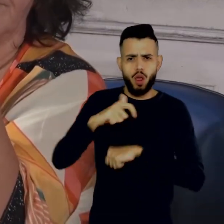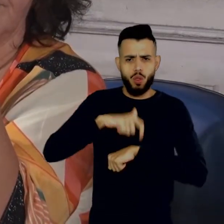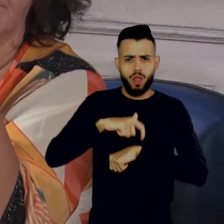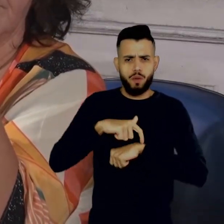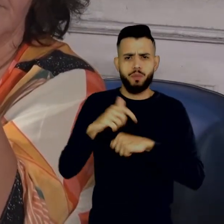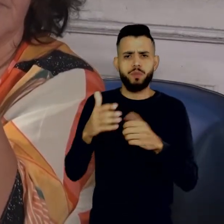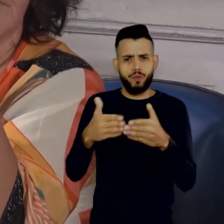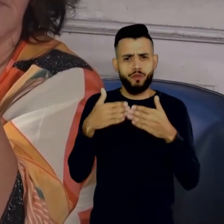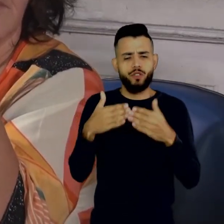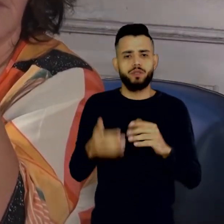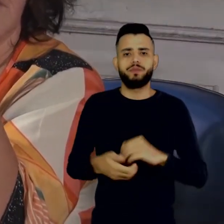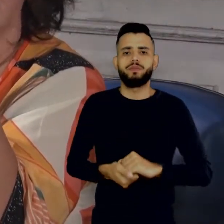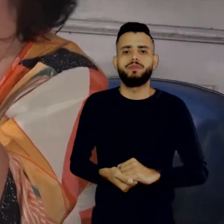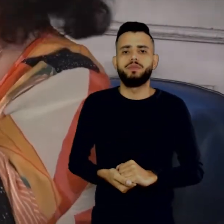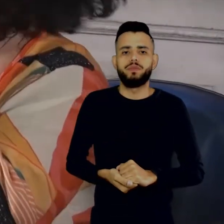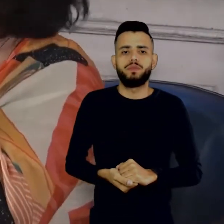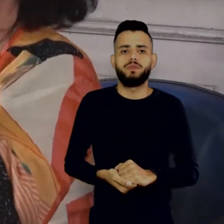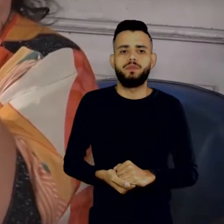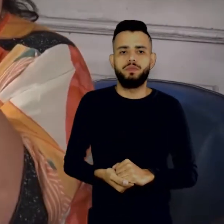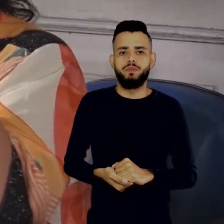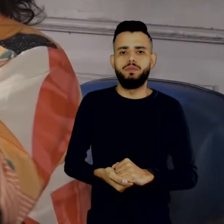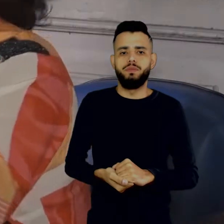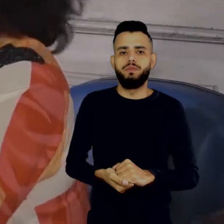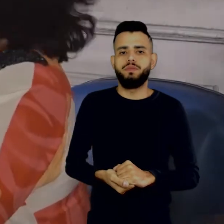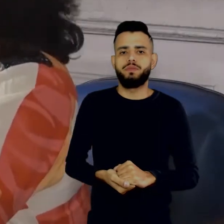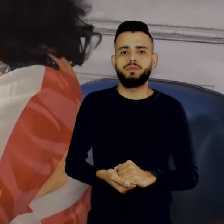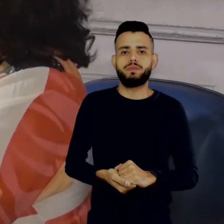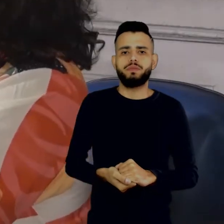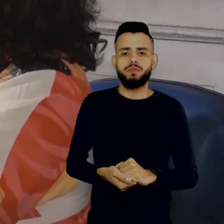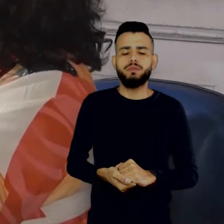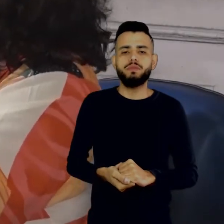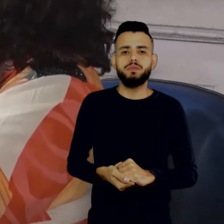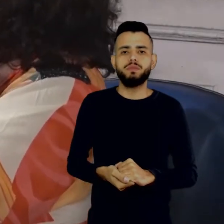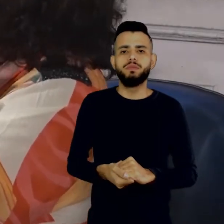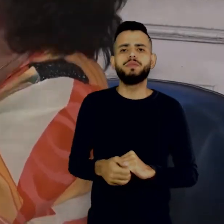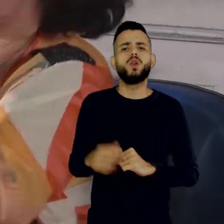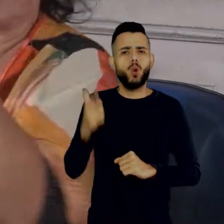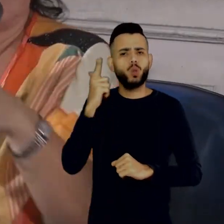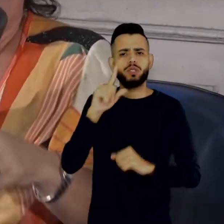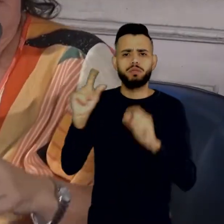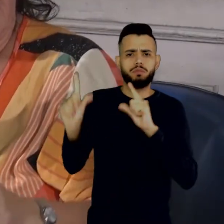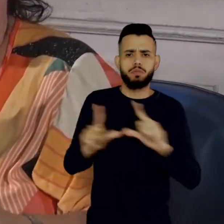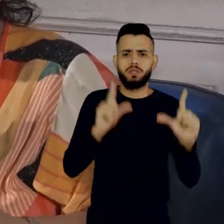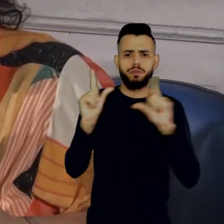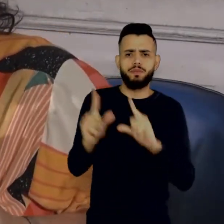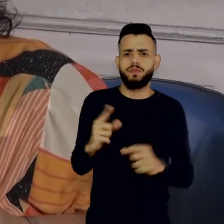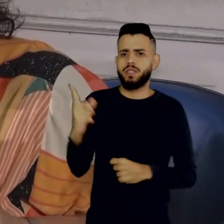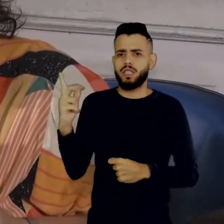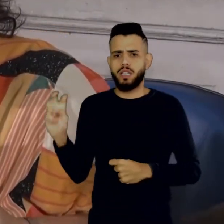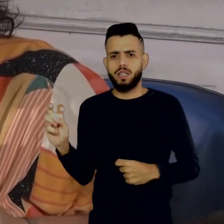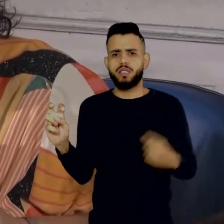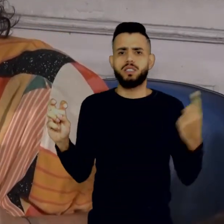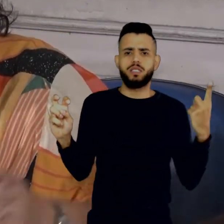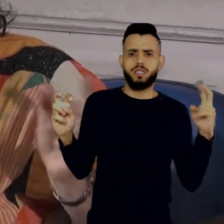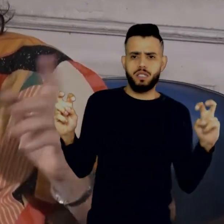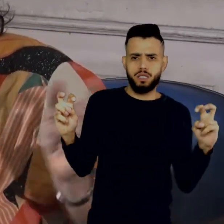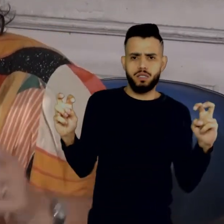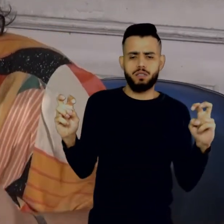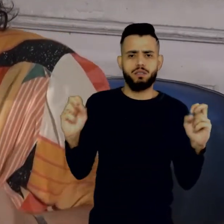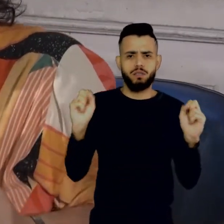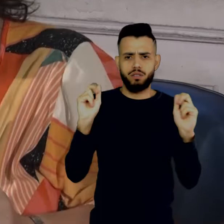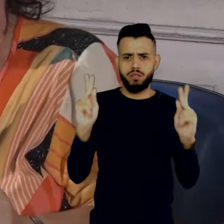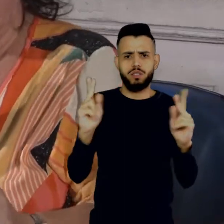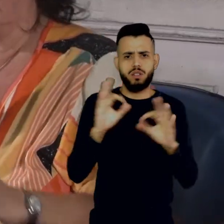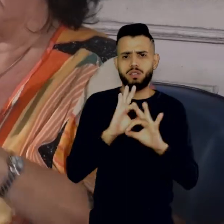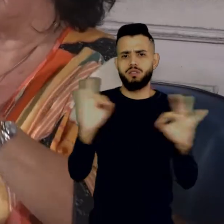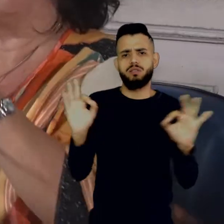favor. Não, pode deixar, dá para passar. Dá para passar. 15:15, né, Denise? Tá bom? Acho que 15:15,